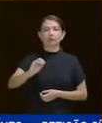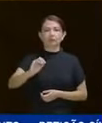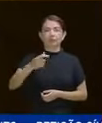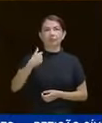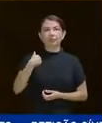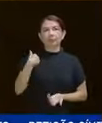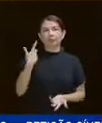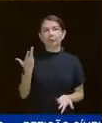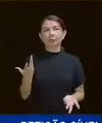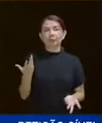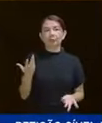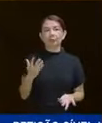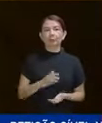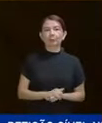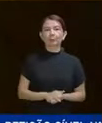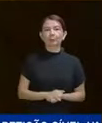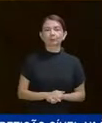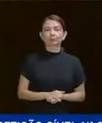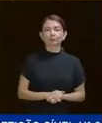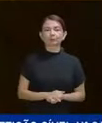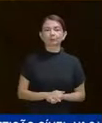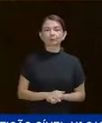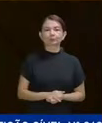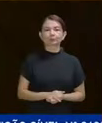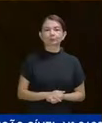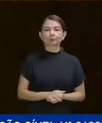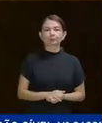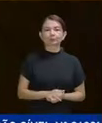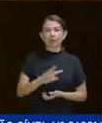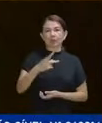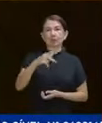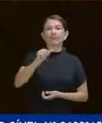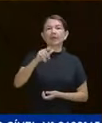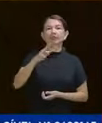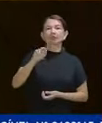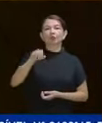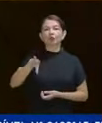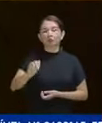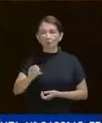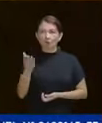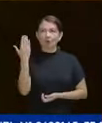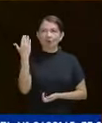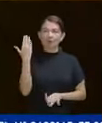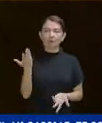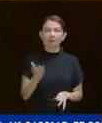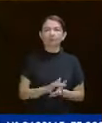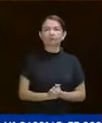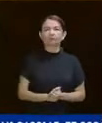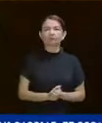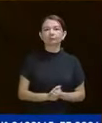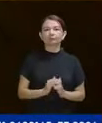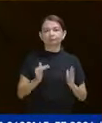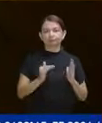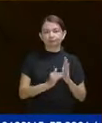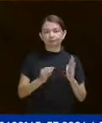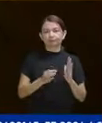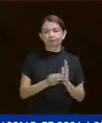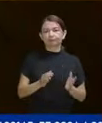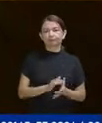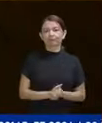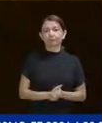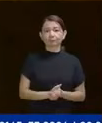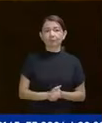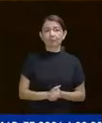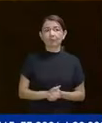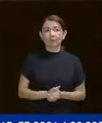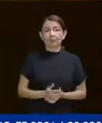de ser o patrono, tá, dele. Nós, na época, peticionamos e conseguimos provar